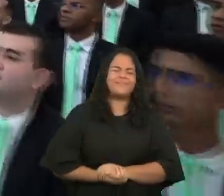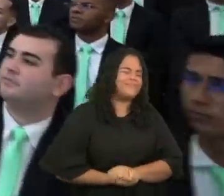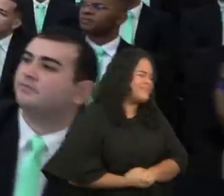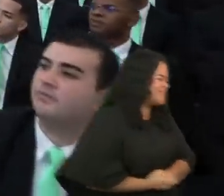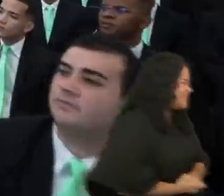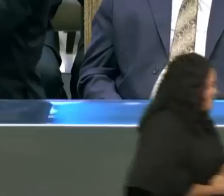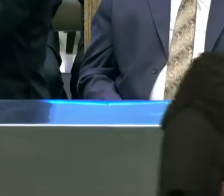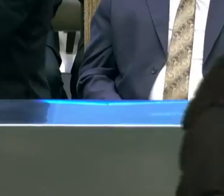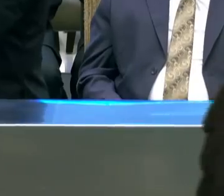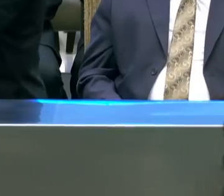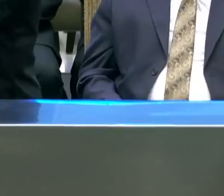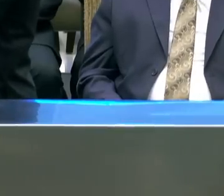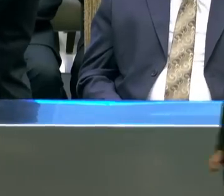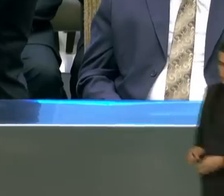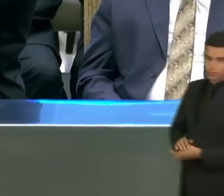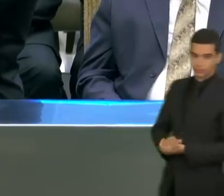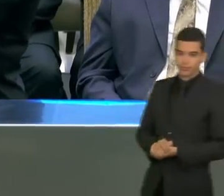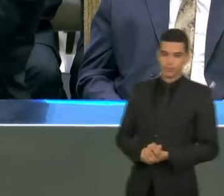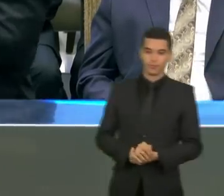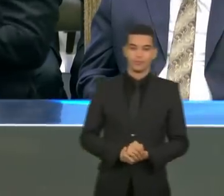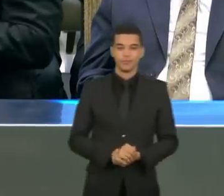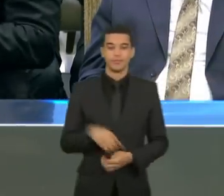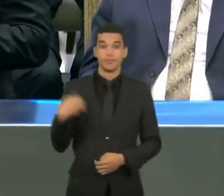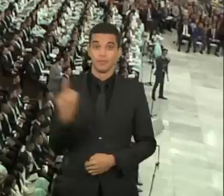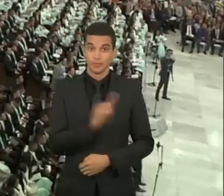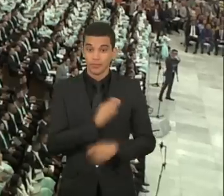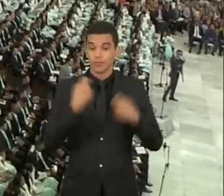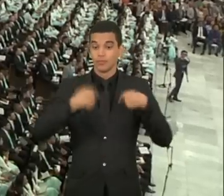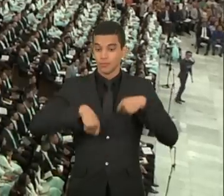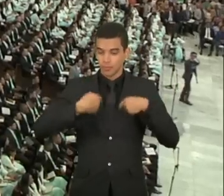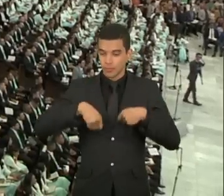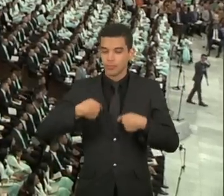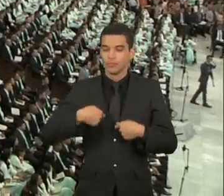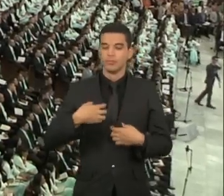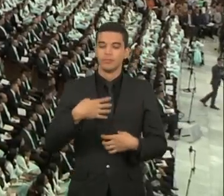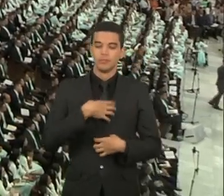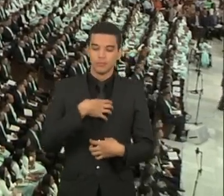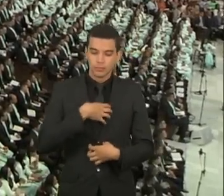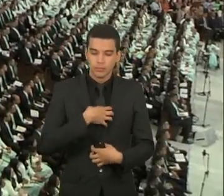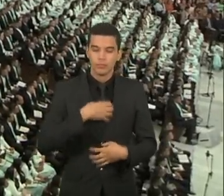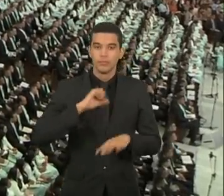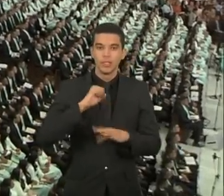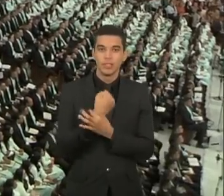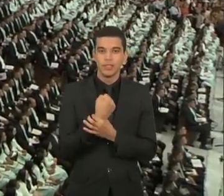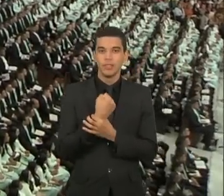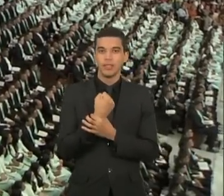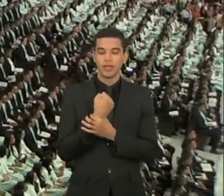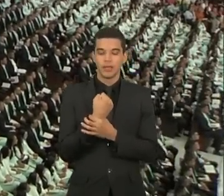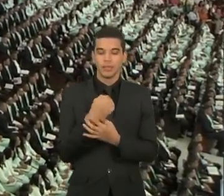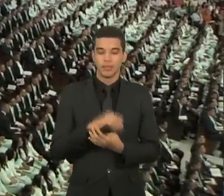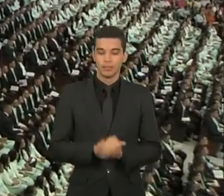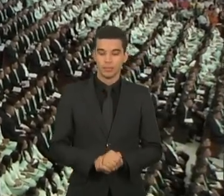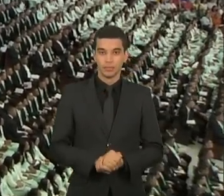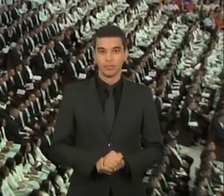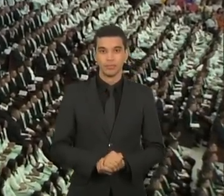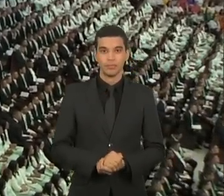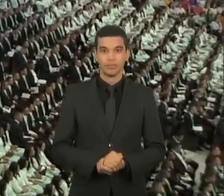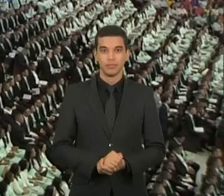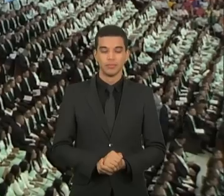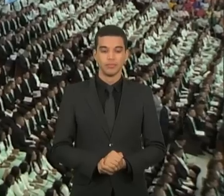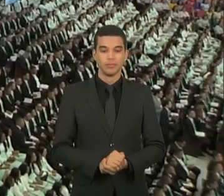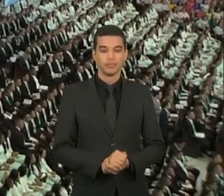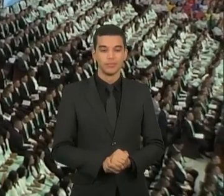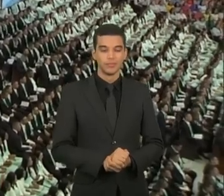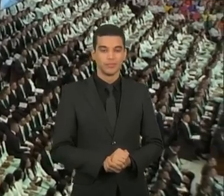Necessitamos ter convicção. Eu disse o quê? Necessitamos ter convicção. Firmeza. E aquela firmeza do